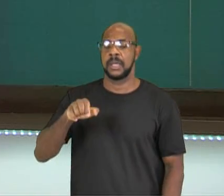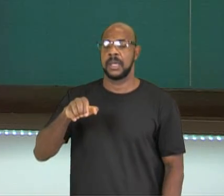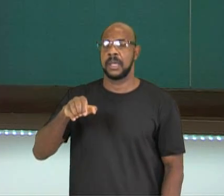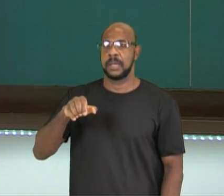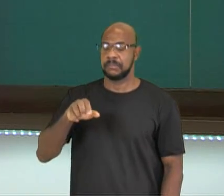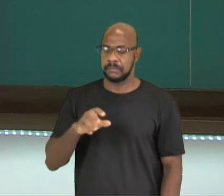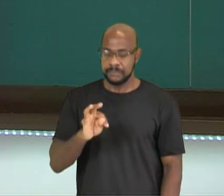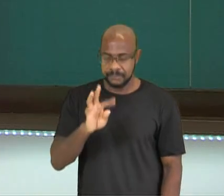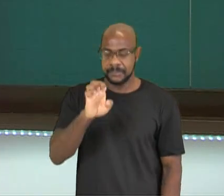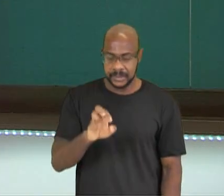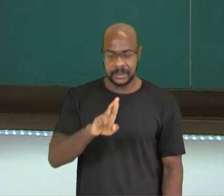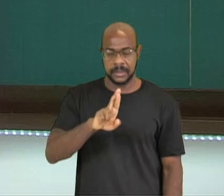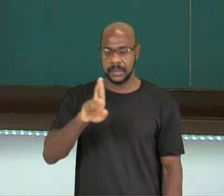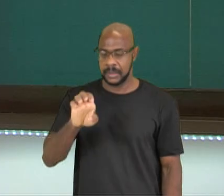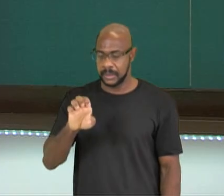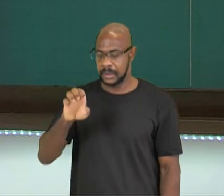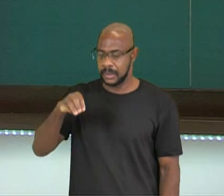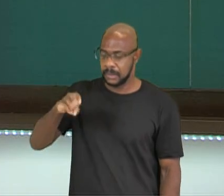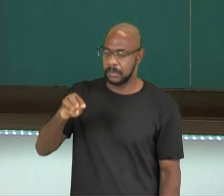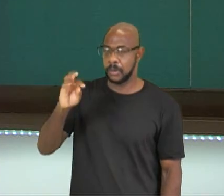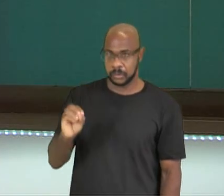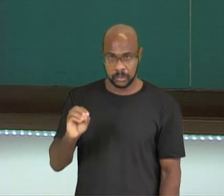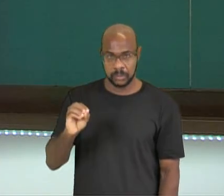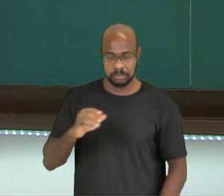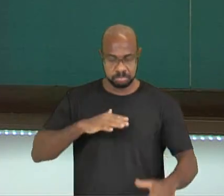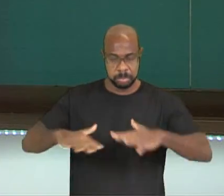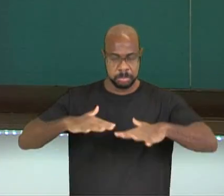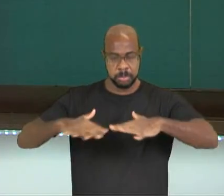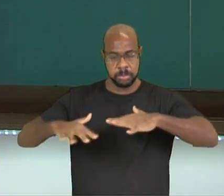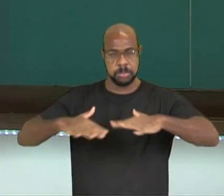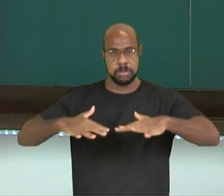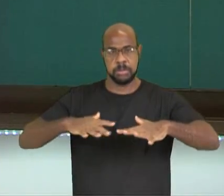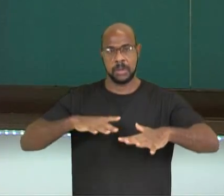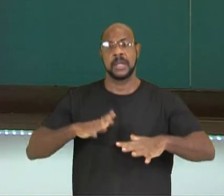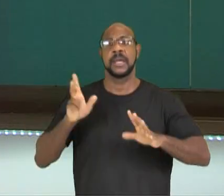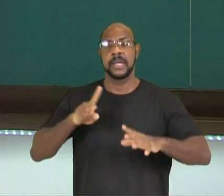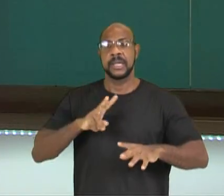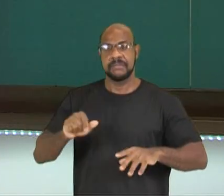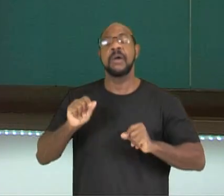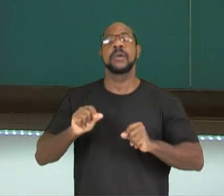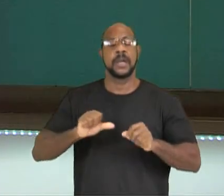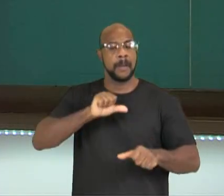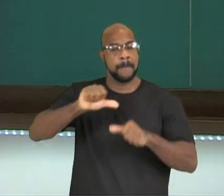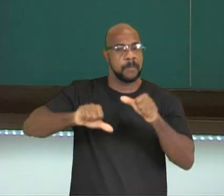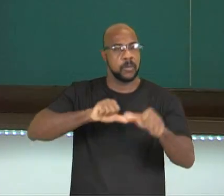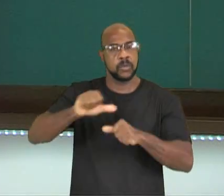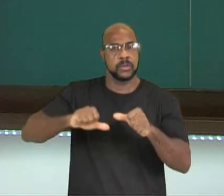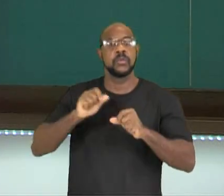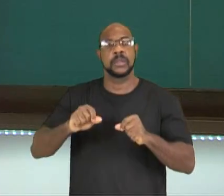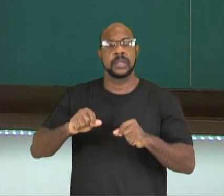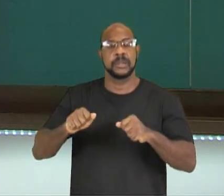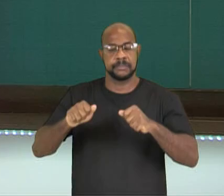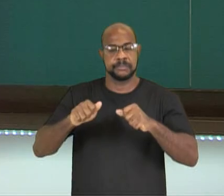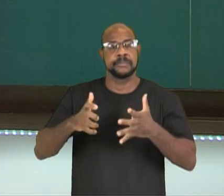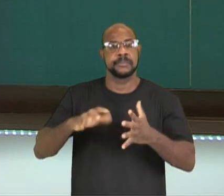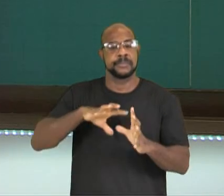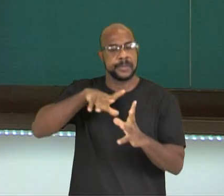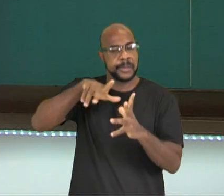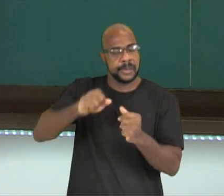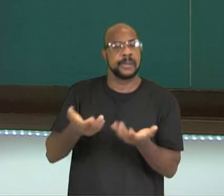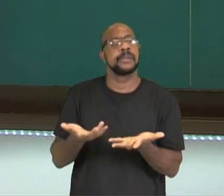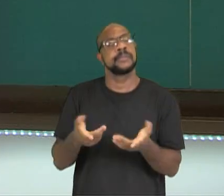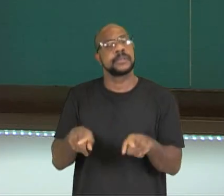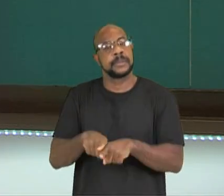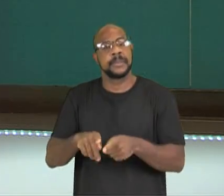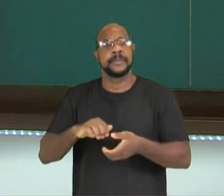interior da Terra e que resultam ali nas formas do relevo. Em síntese, movimentos das placas tectônicas,